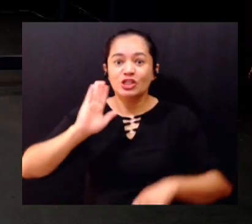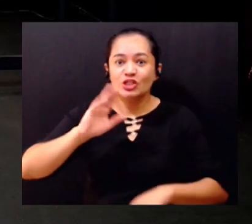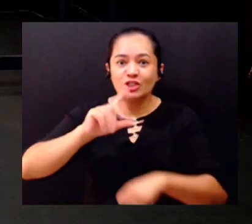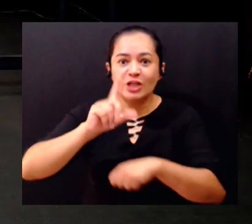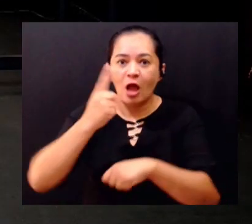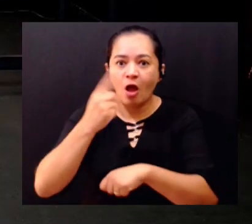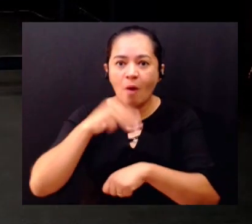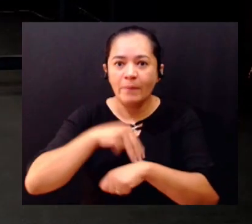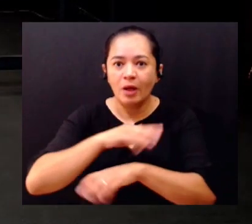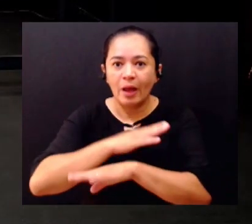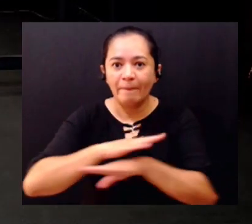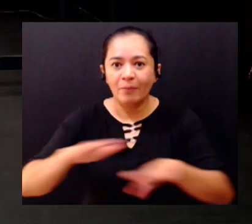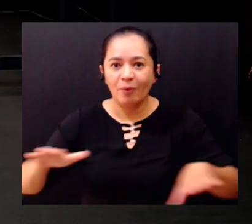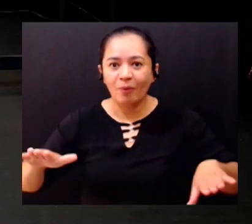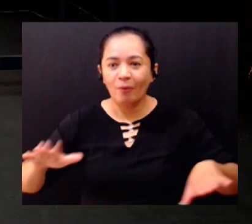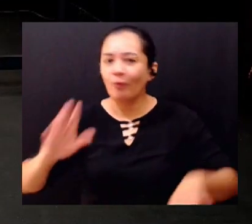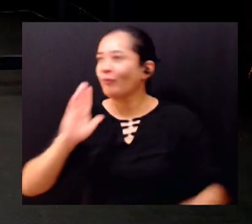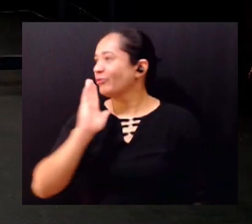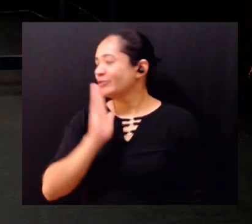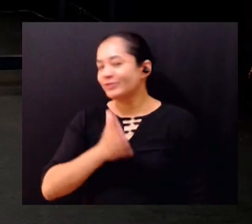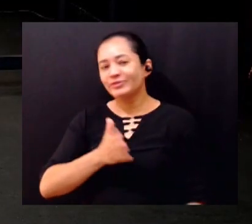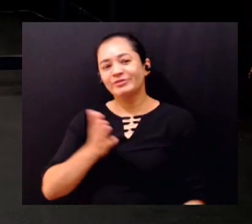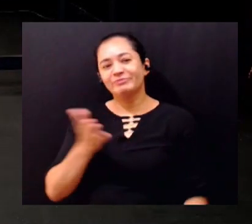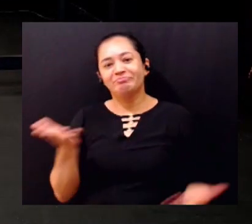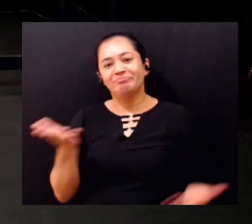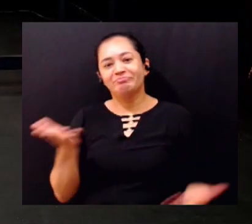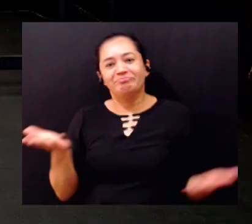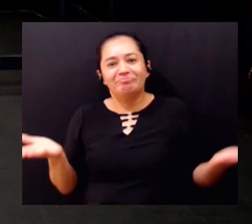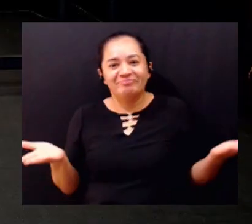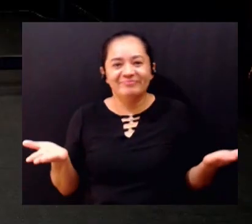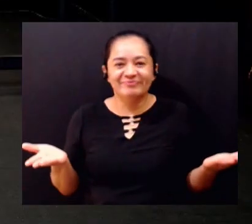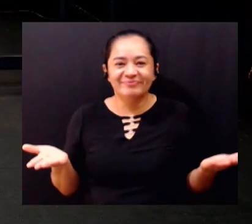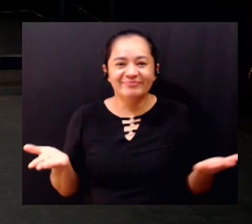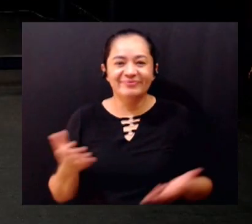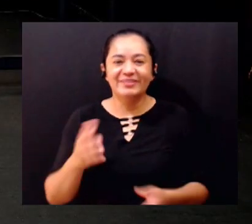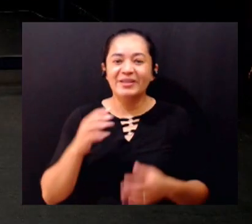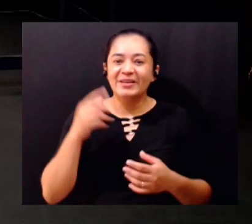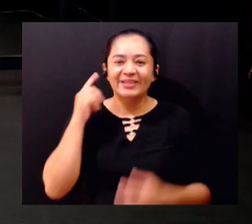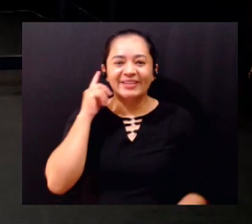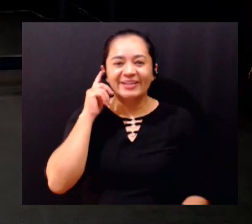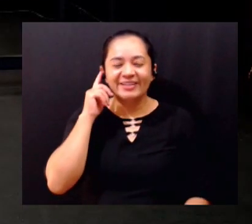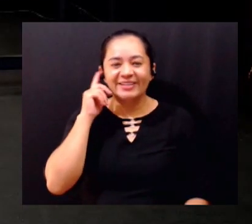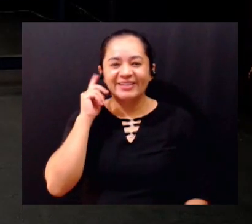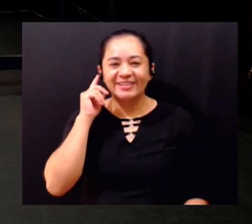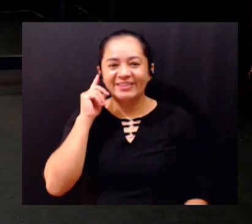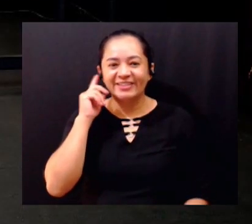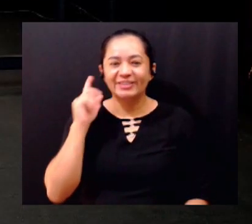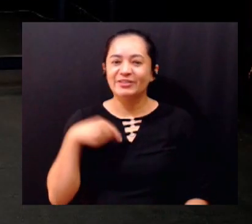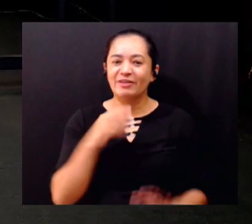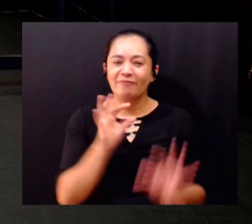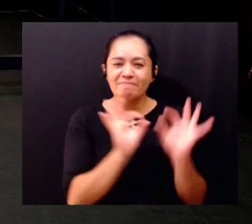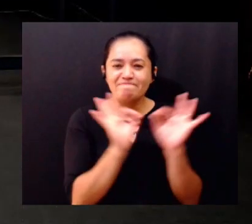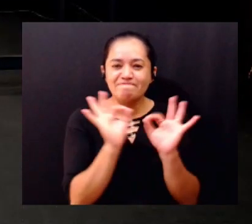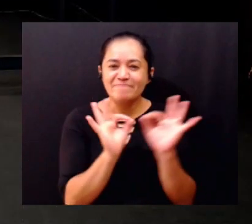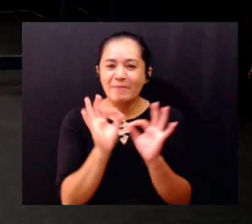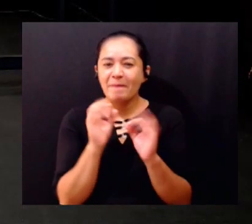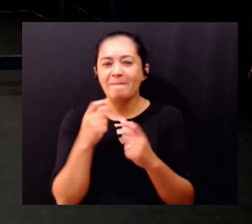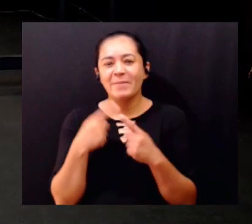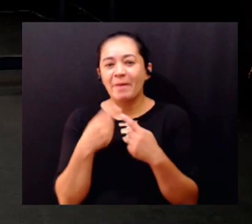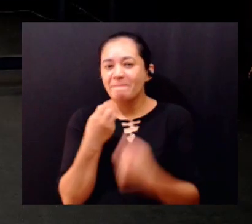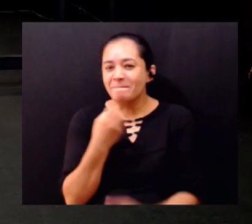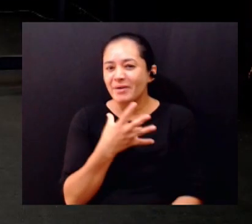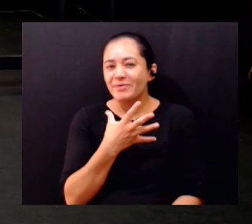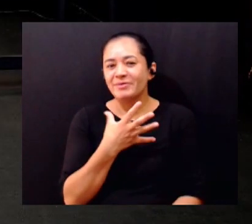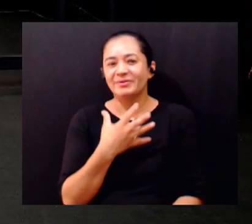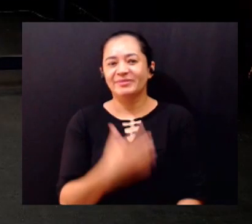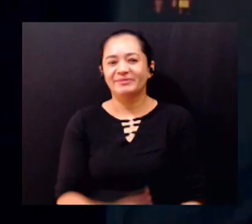minutos. Você tem condição. Mas olha, não tem problema não. A gente vai ajustando, porque tá bom demais isso aqui. Eu só tenho a agradecer